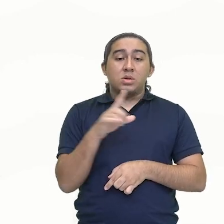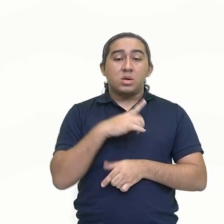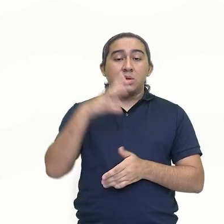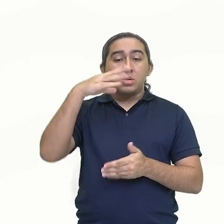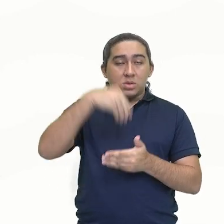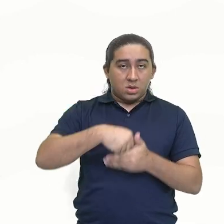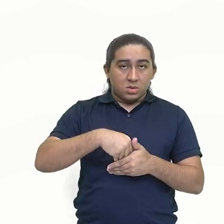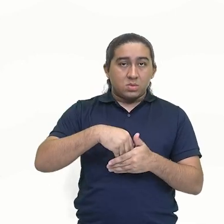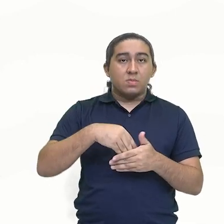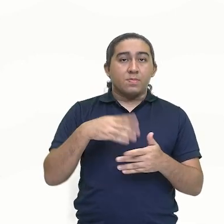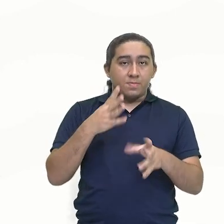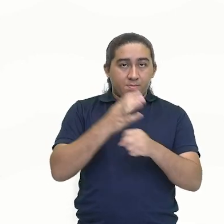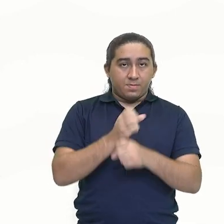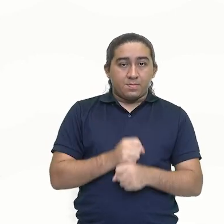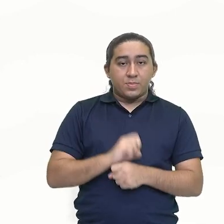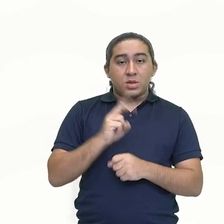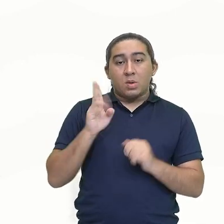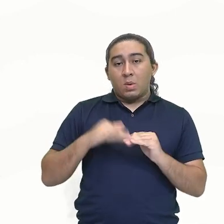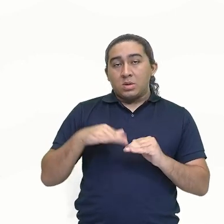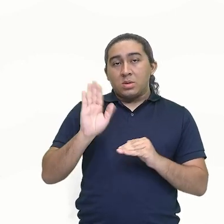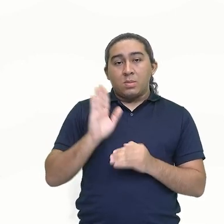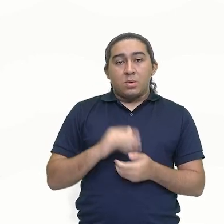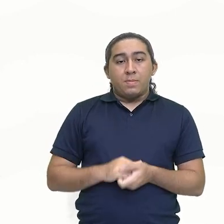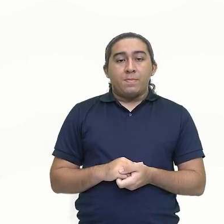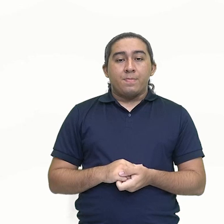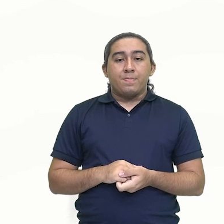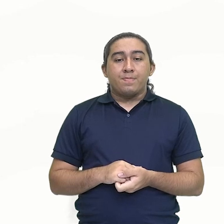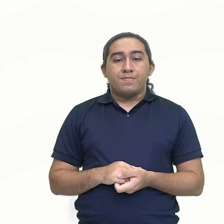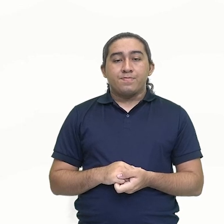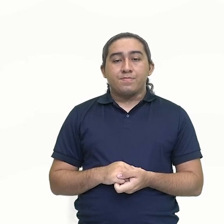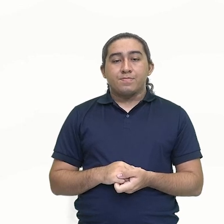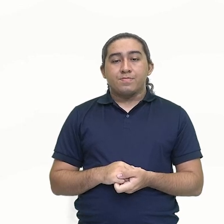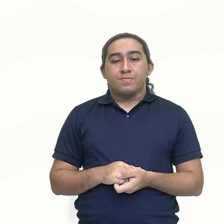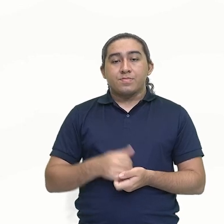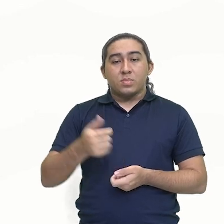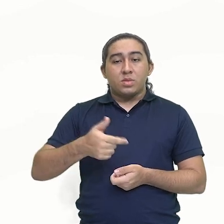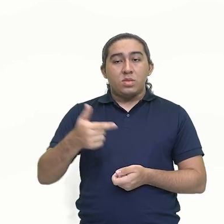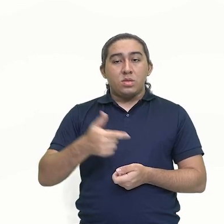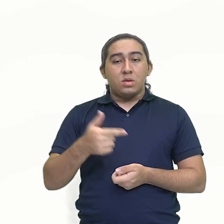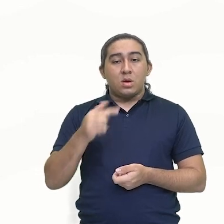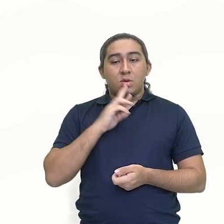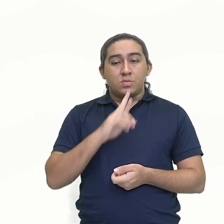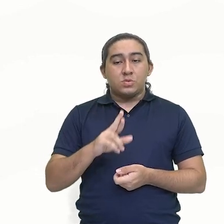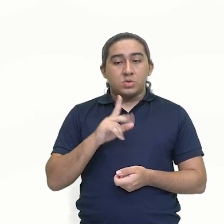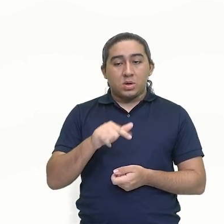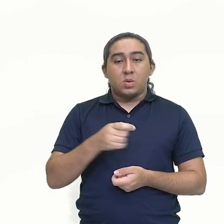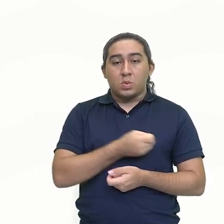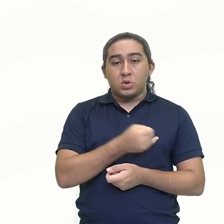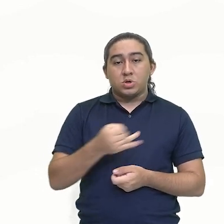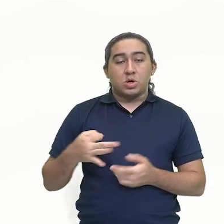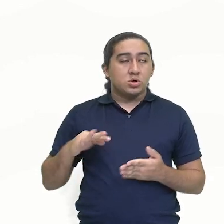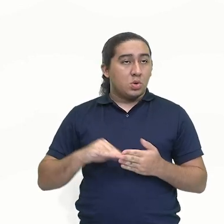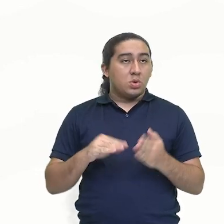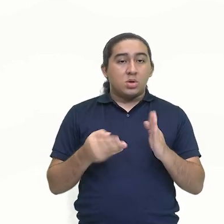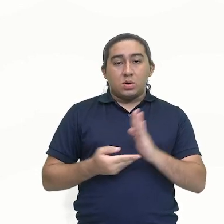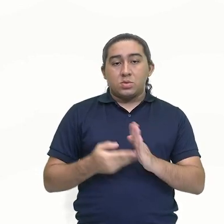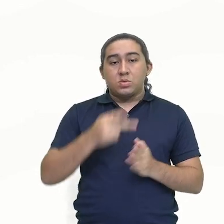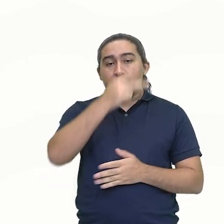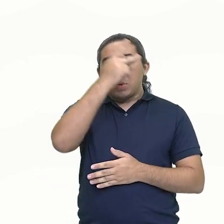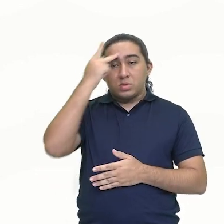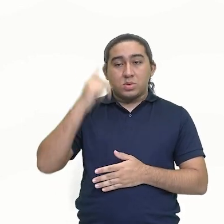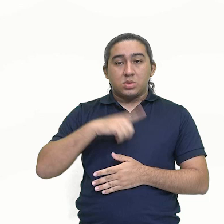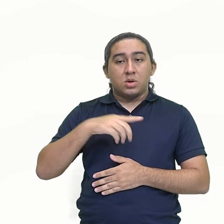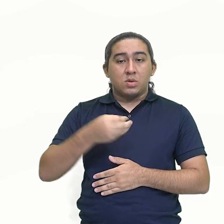média ou acima da média. Vamos aqui para esse segundo resultado, que traz exatamente a quantidade total de pessoas que